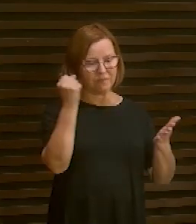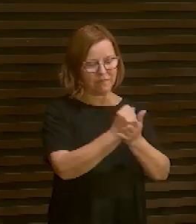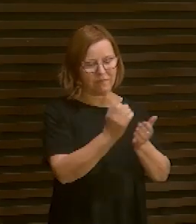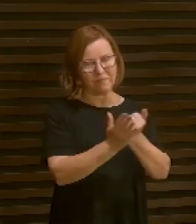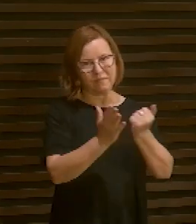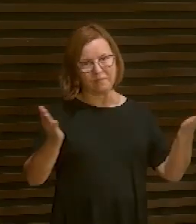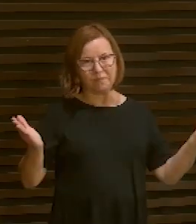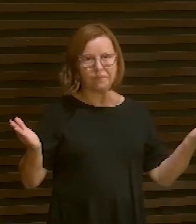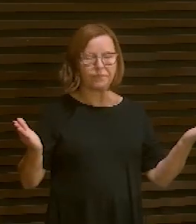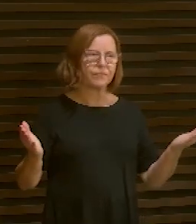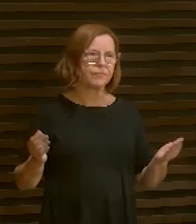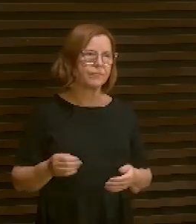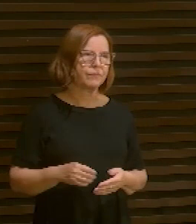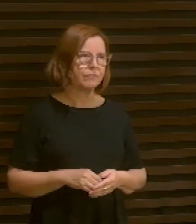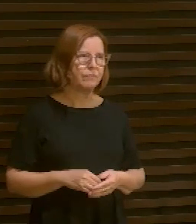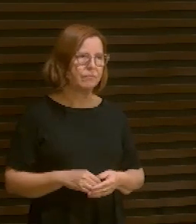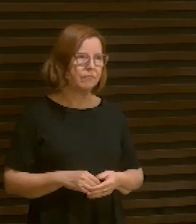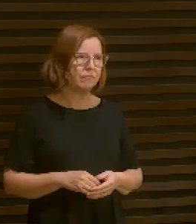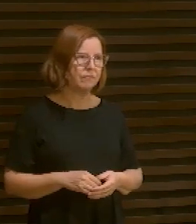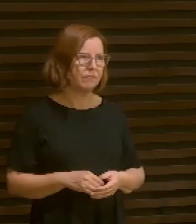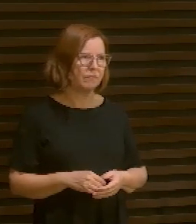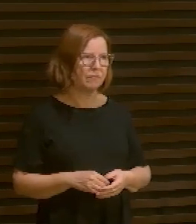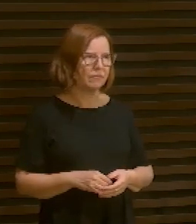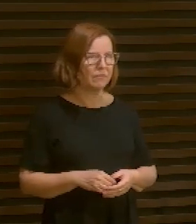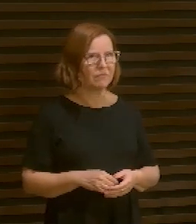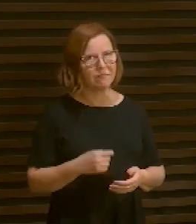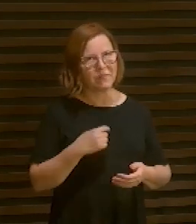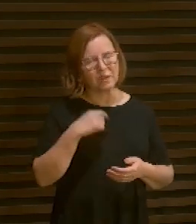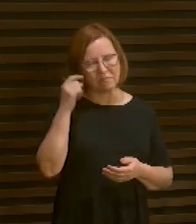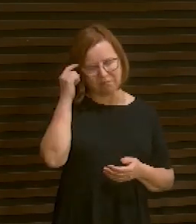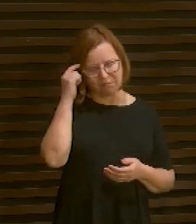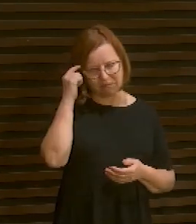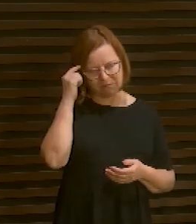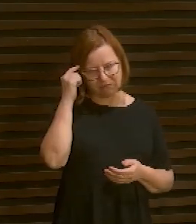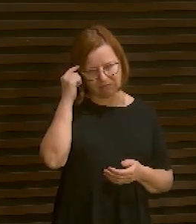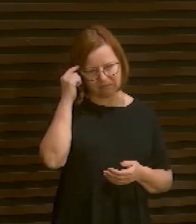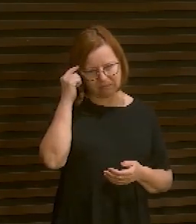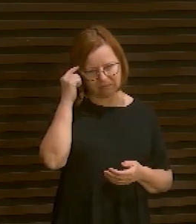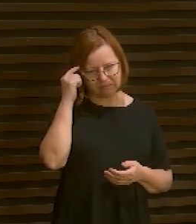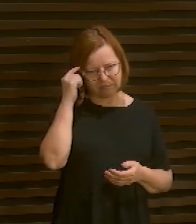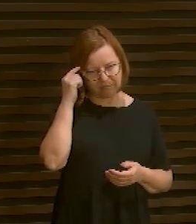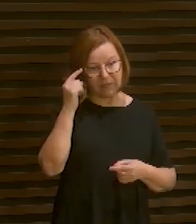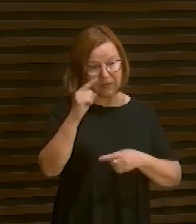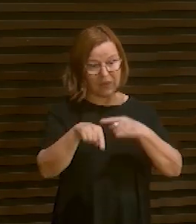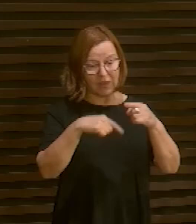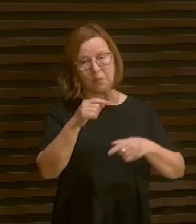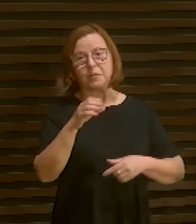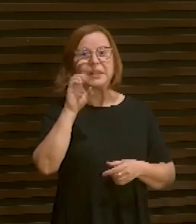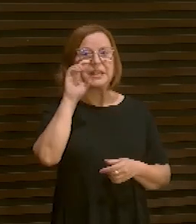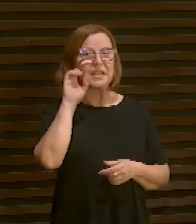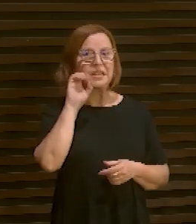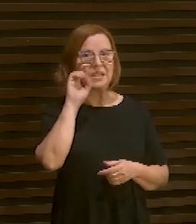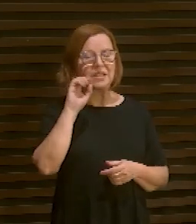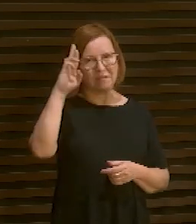crucificação, das minhas contas, ali foi logo depois da ceia do